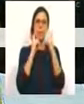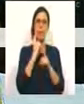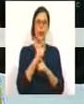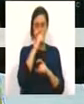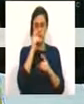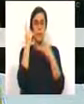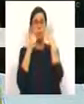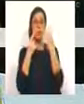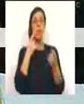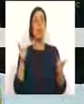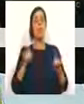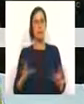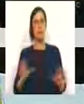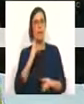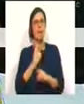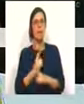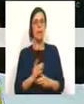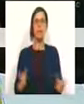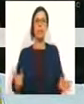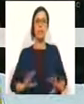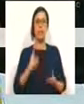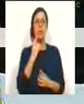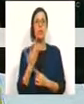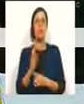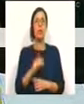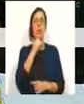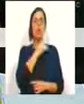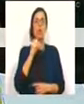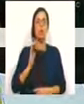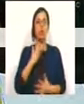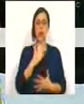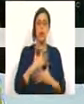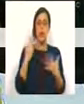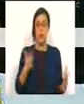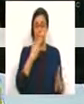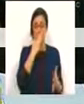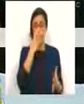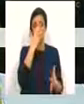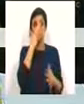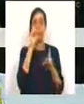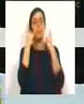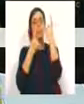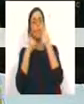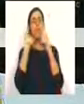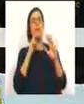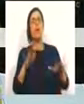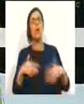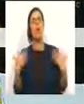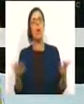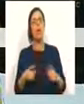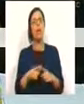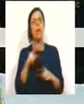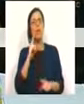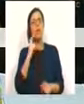condição para voltarmos aqui no mesmo o exemplo já o sofrimento já foi grande mais por isso essa ponderação mas quando é que